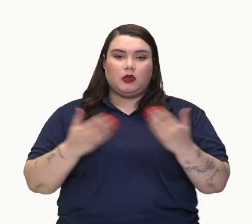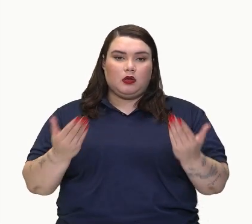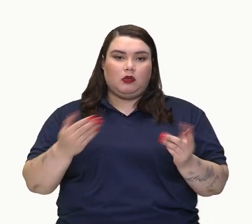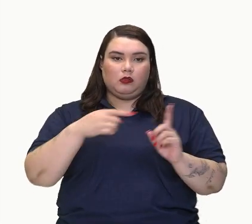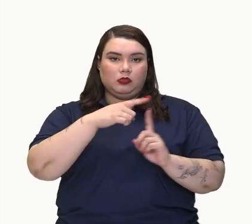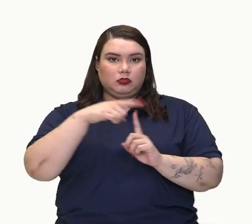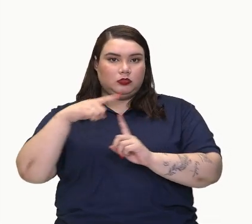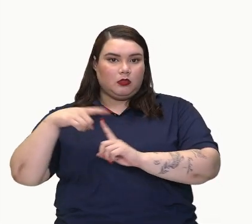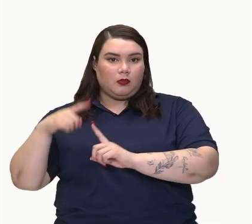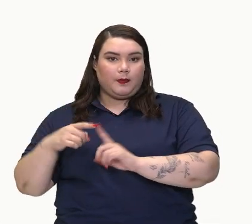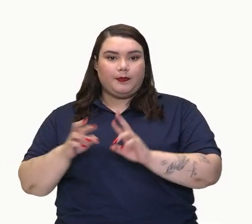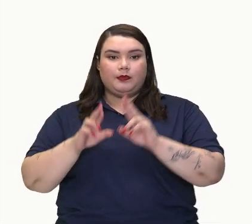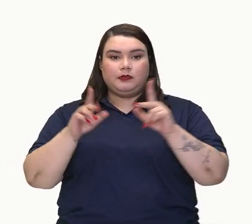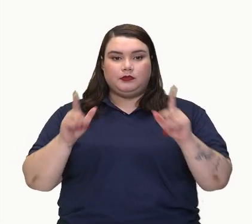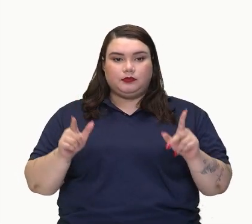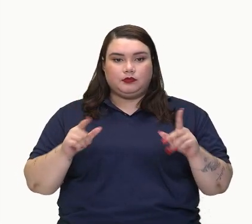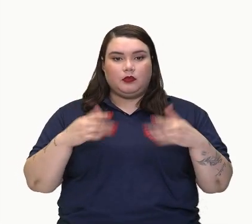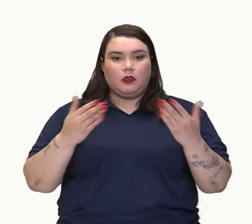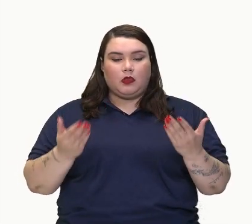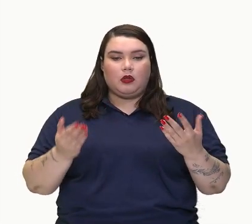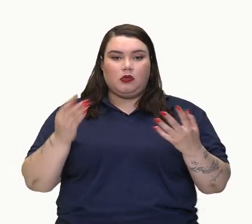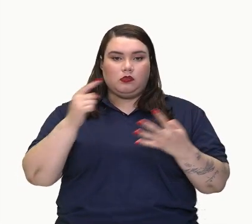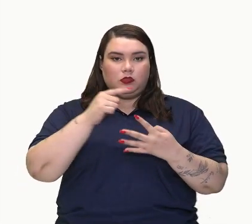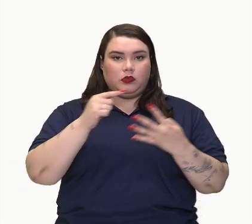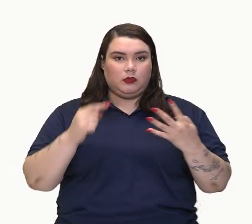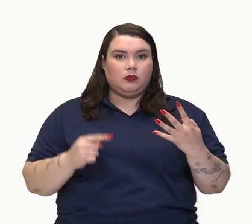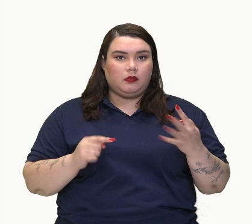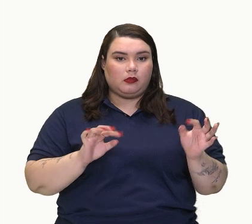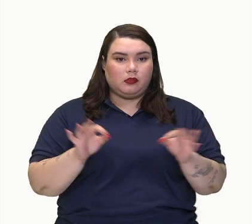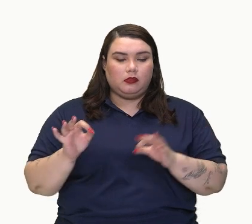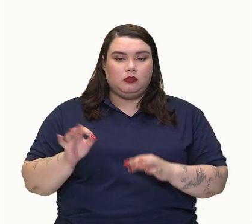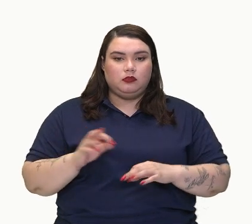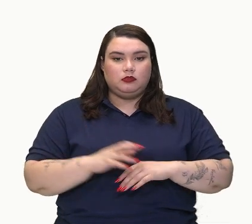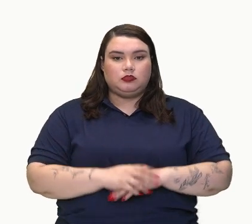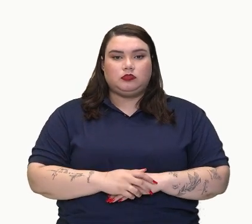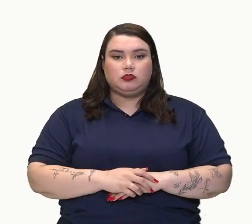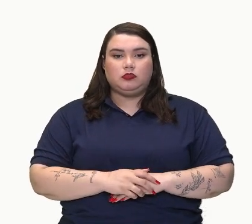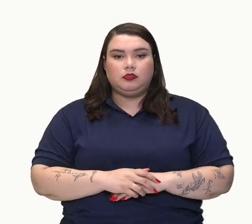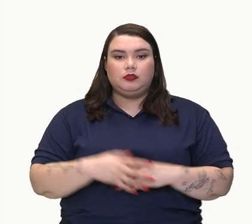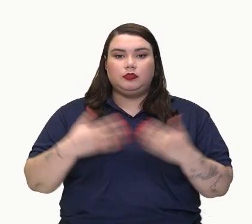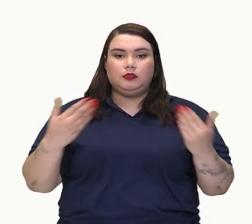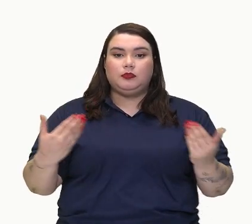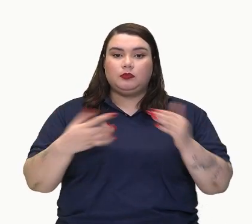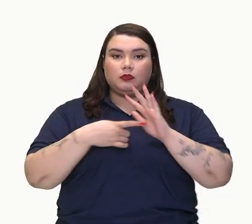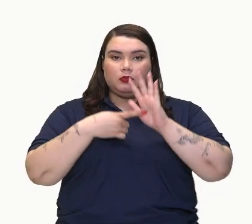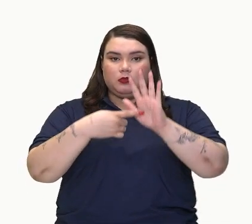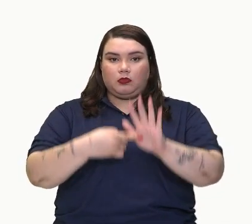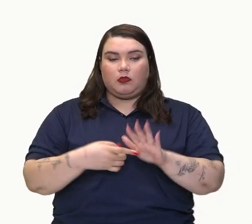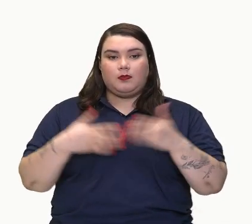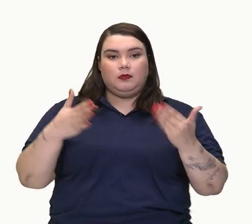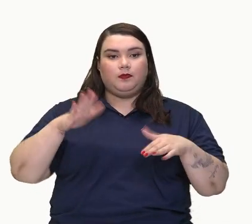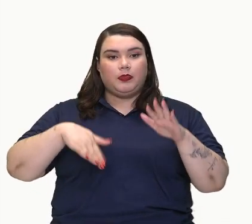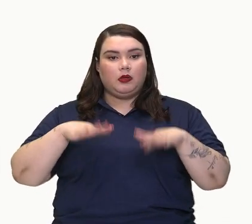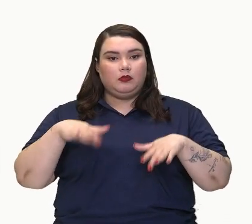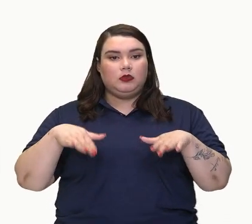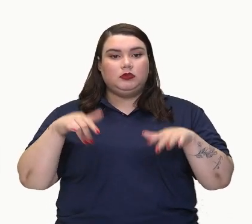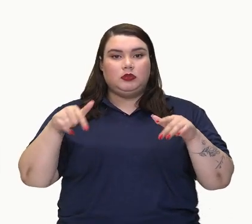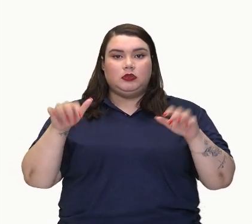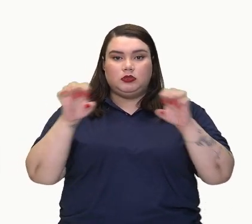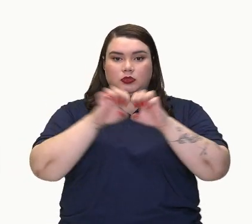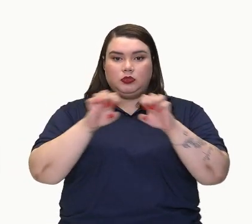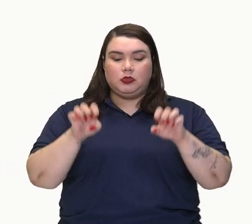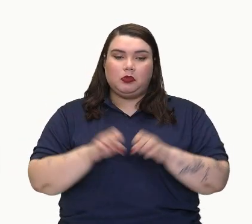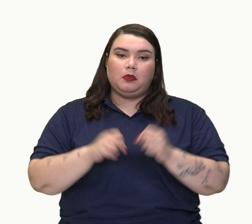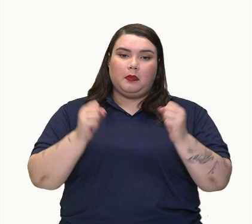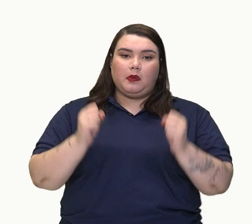mesma forma, essas 4 e essas 2. Então aqui é um arranjo. E dependendo desse arranjo, a estrutura ela pode